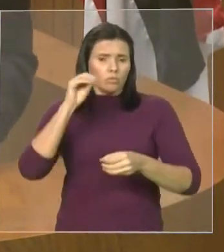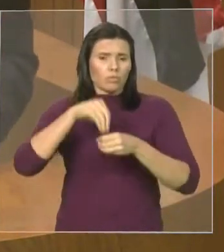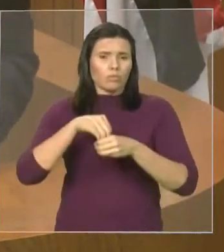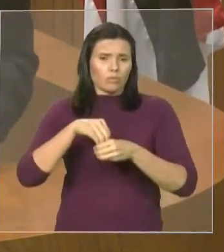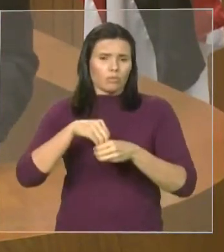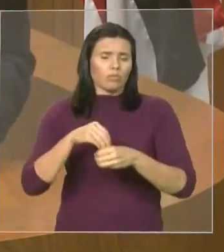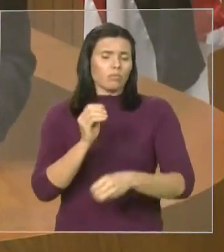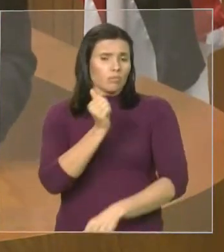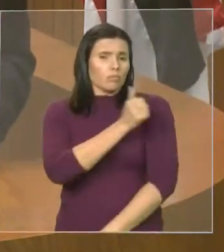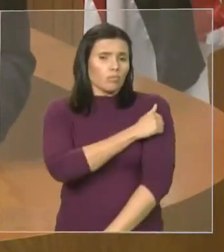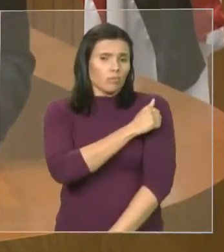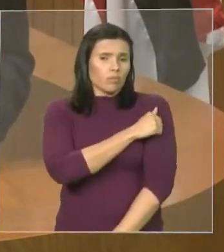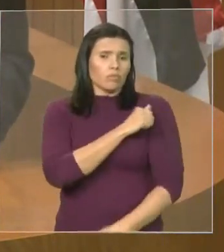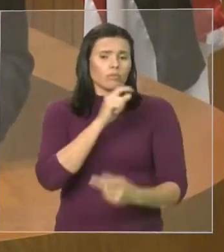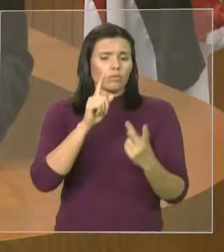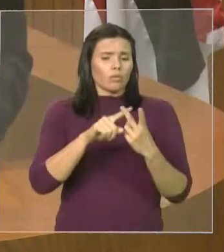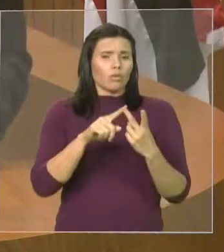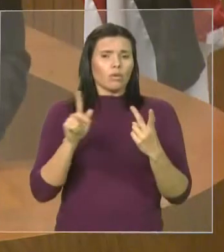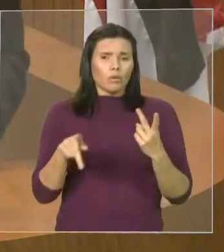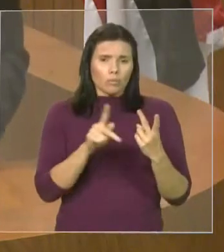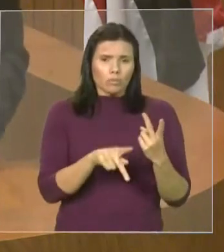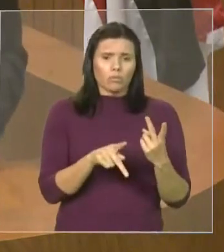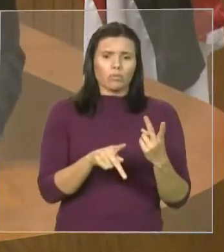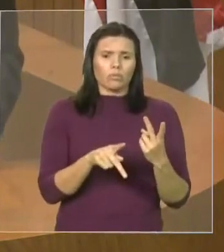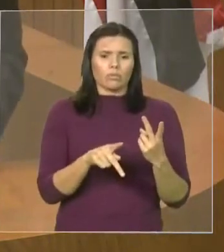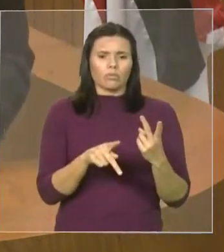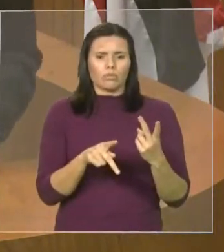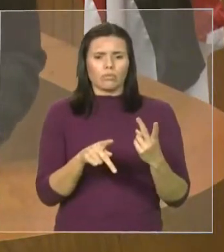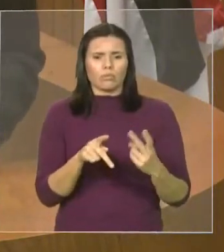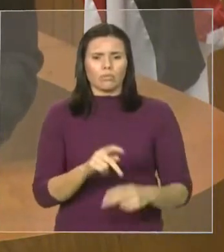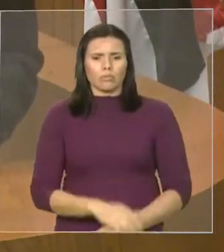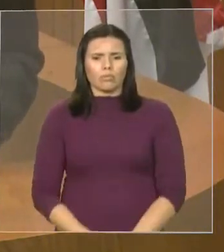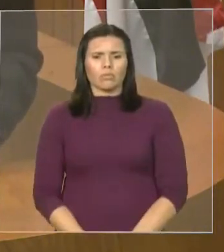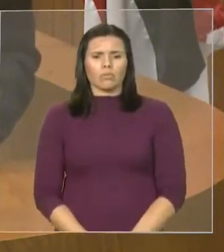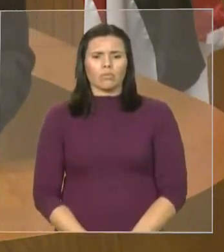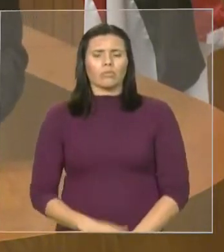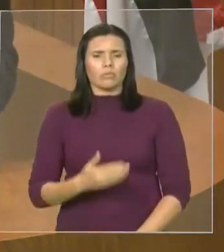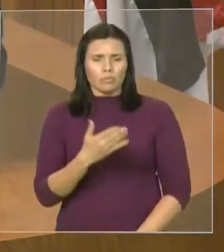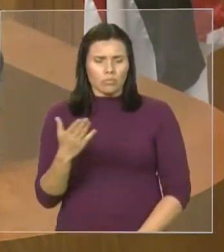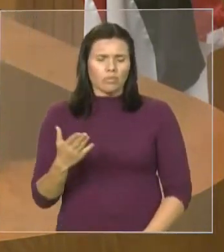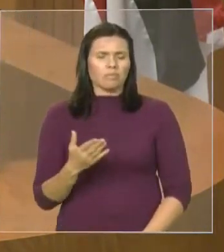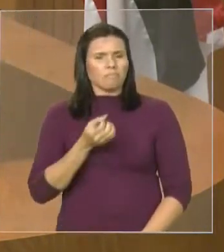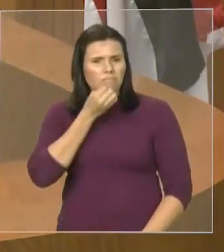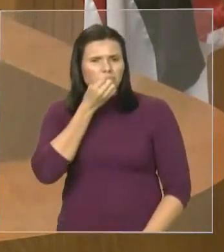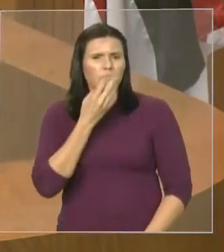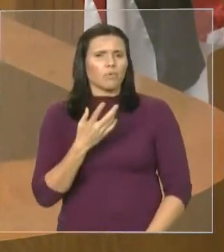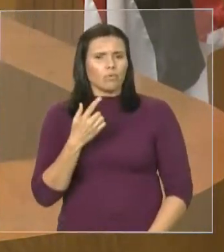senhores e senhoras professores, deputado Max Barros. Concedo uma parte a Vossa Excelência.